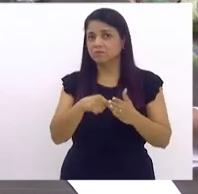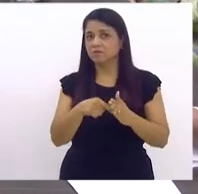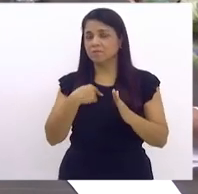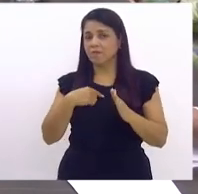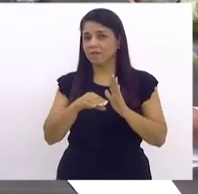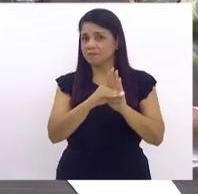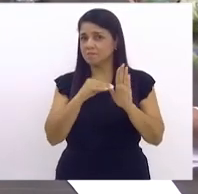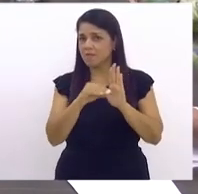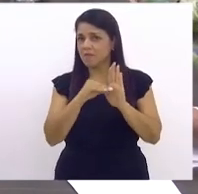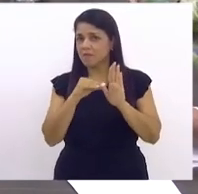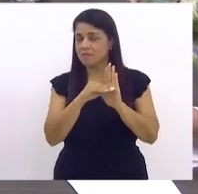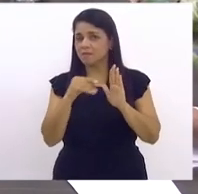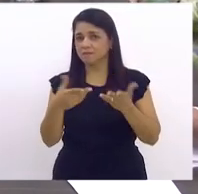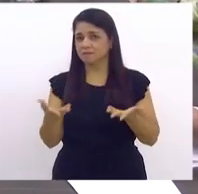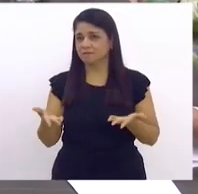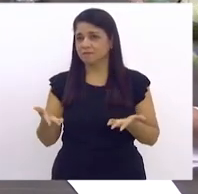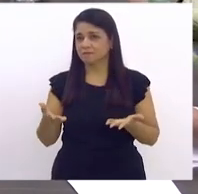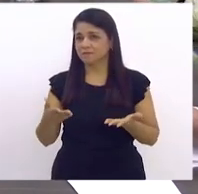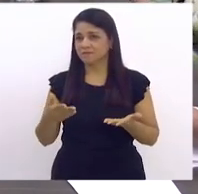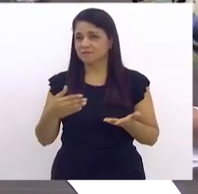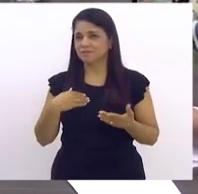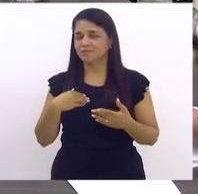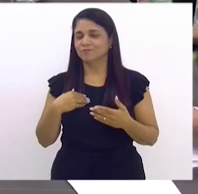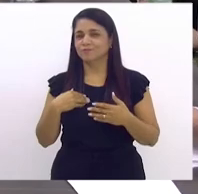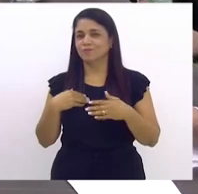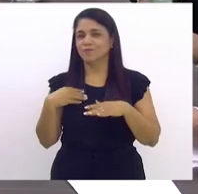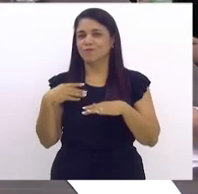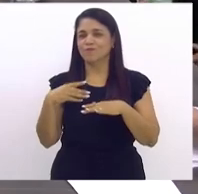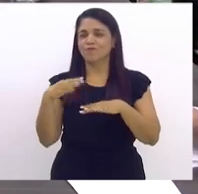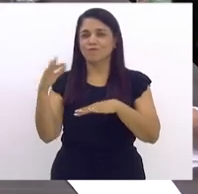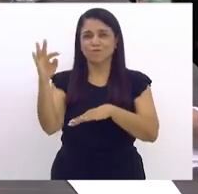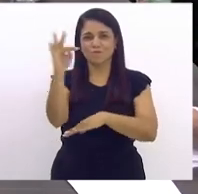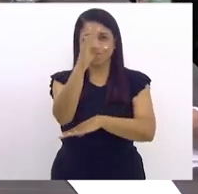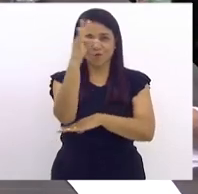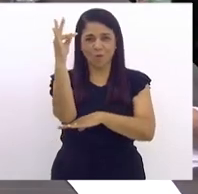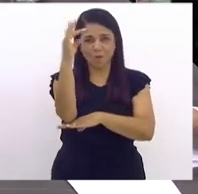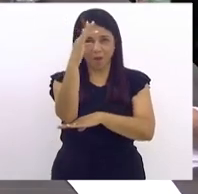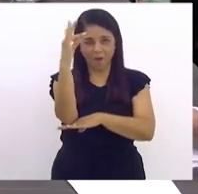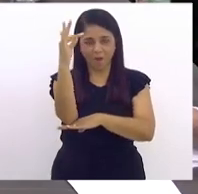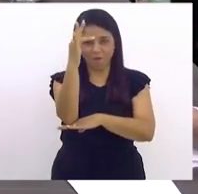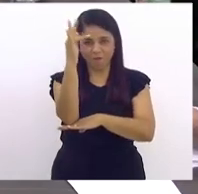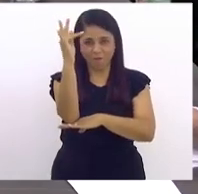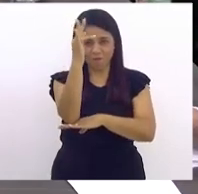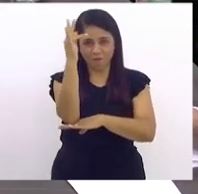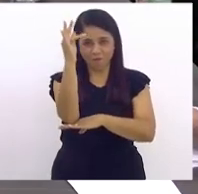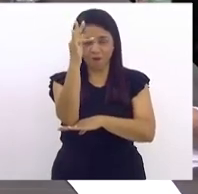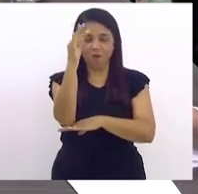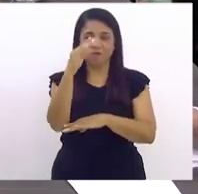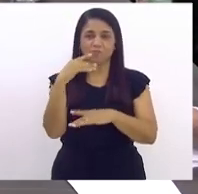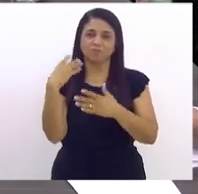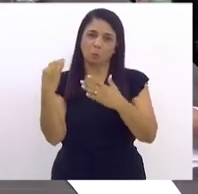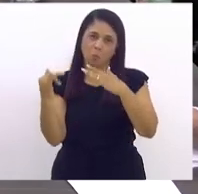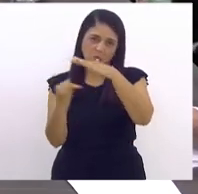de forma formal, é feio, mas... Formalmente. Não informal.